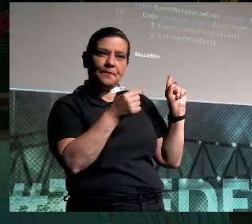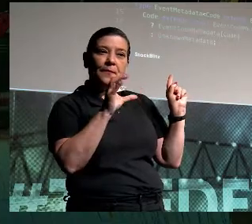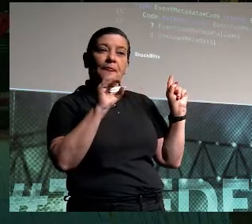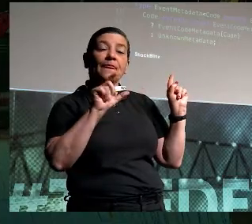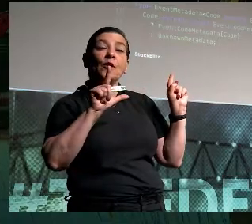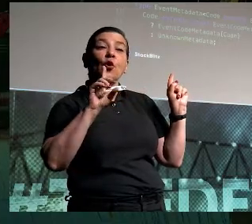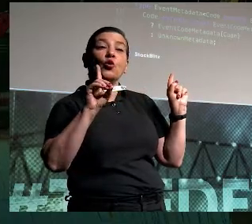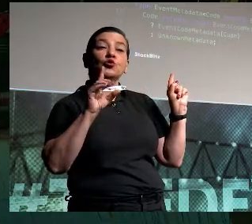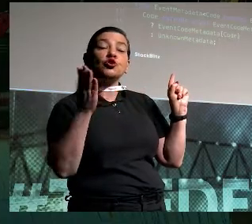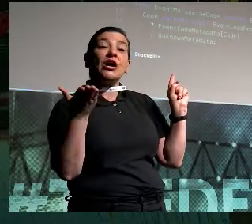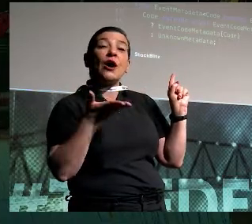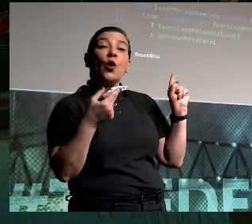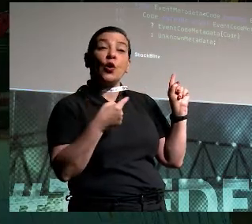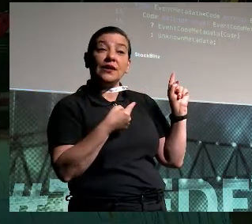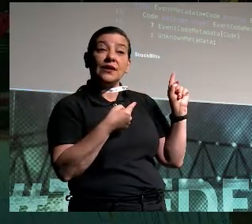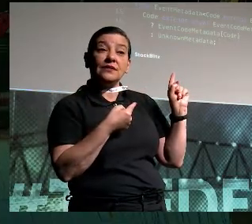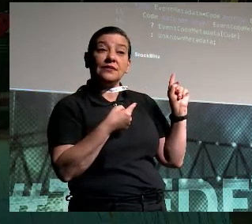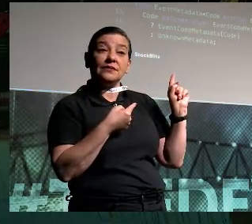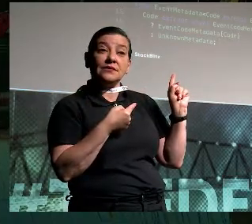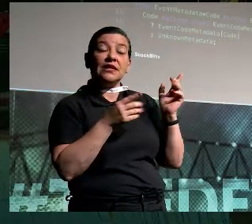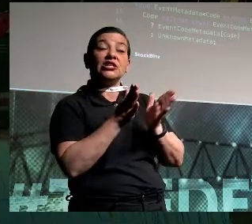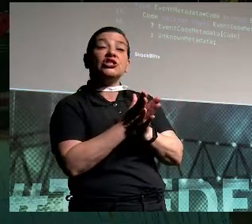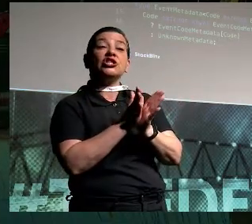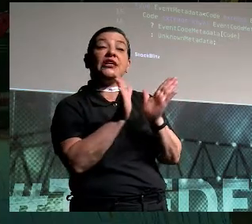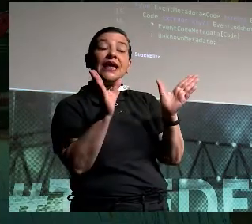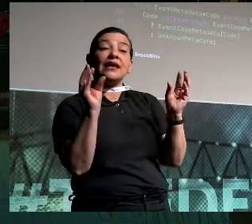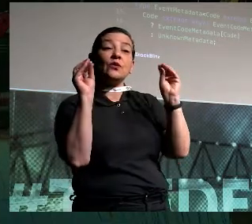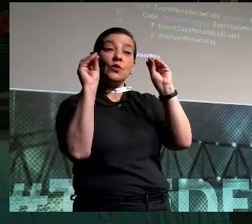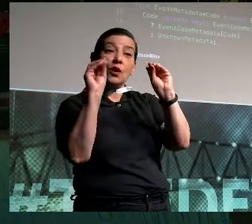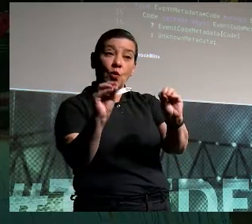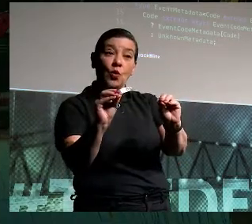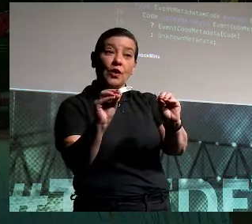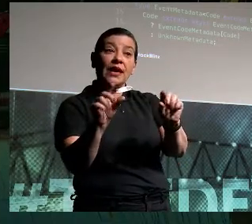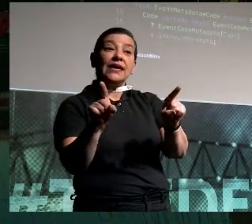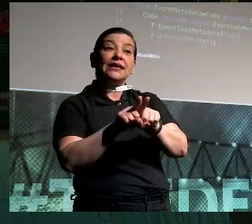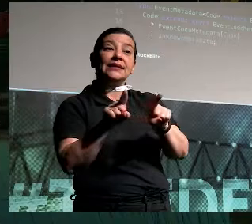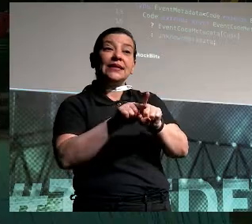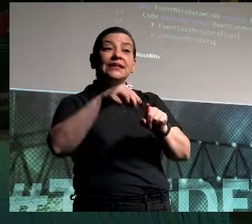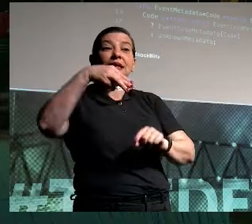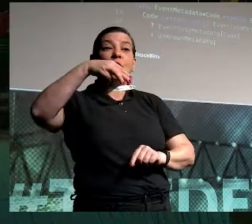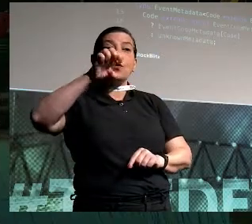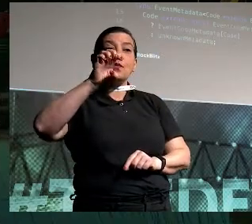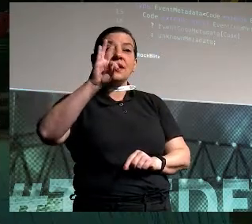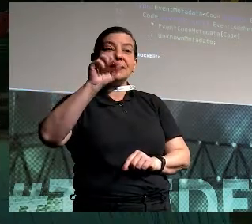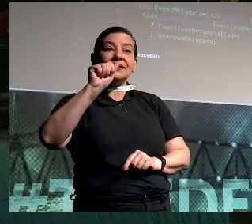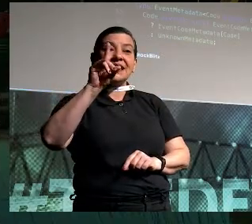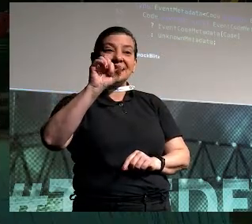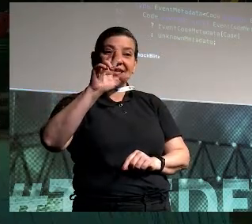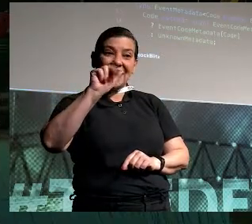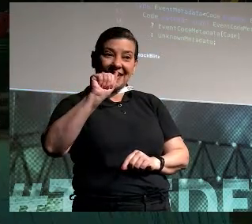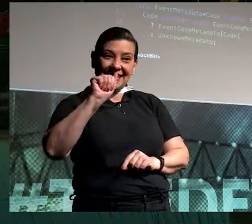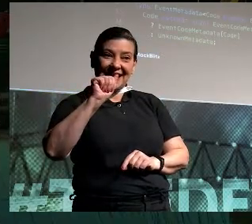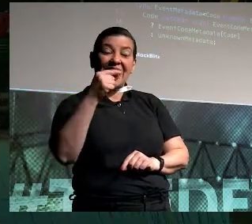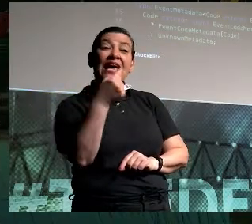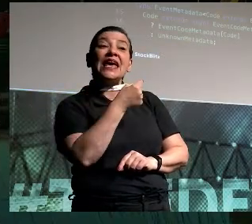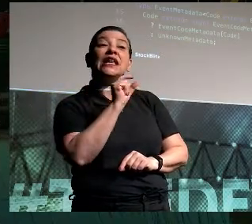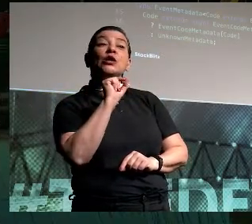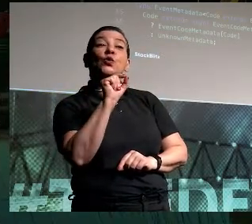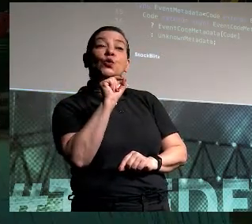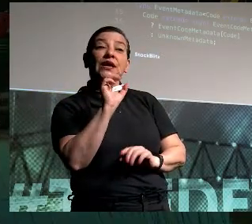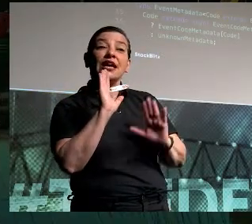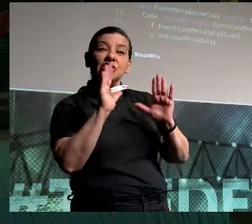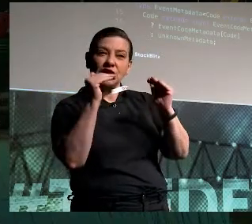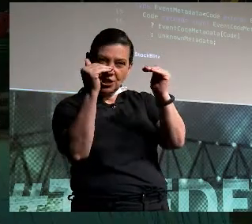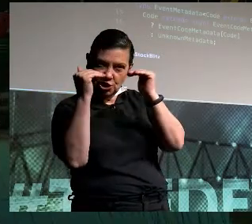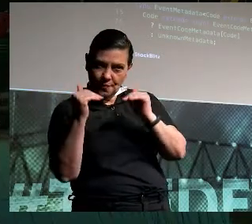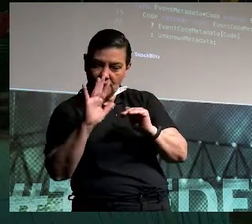ele é o tipo genérico que eu declarei aqui, e o metadata, em vez de ser um tipo genérico, ele é um tipo aqui de baixo que eu já vou